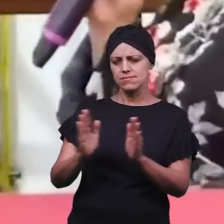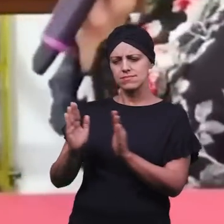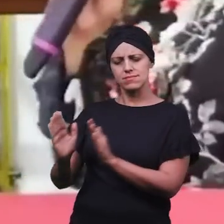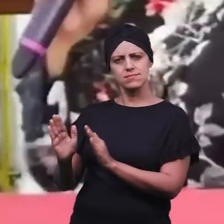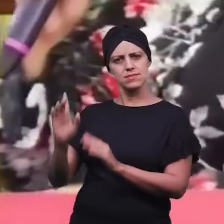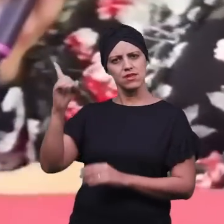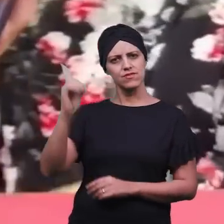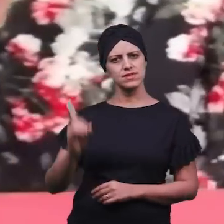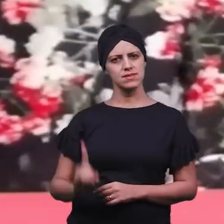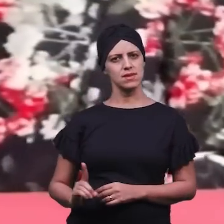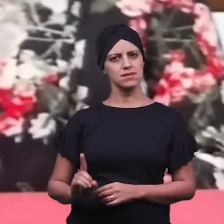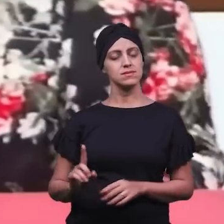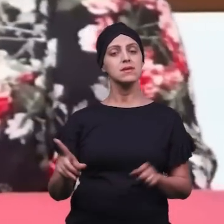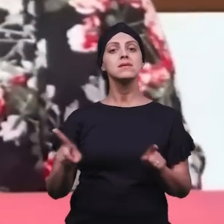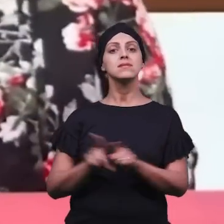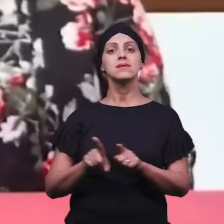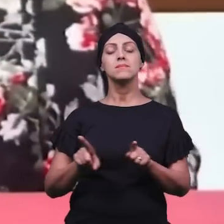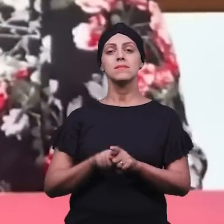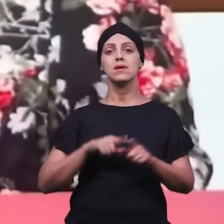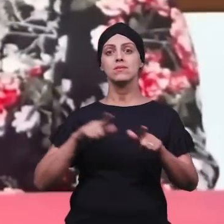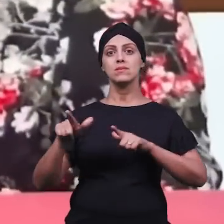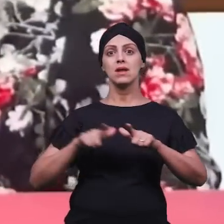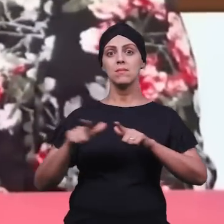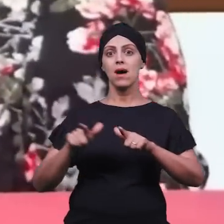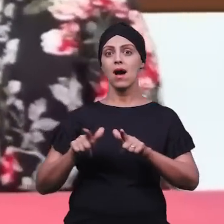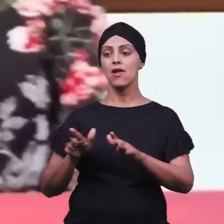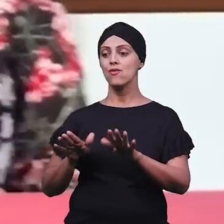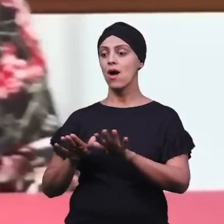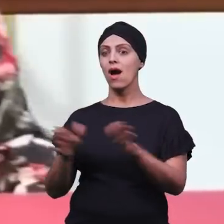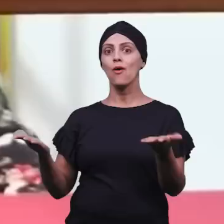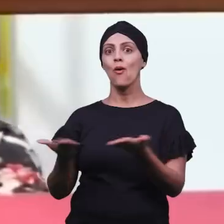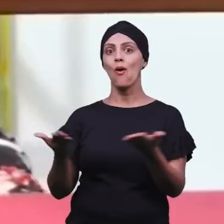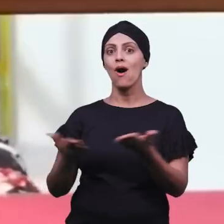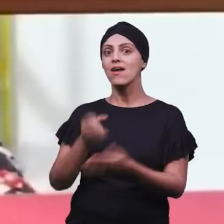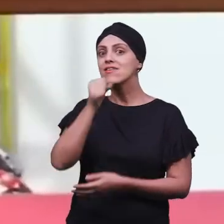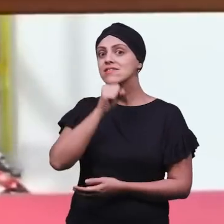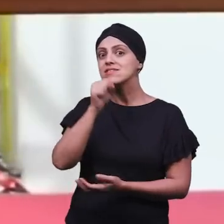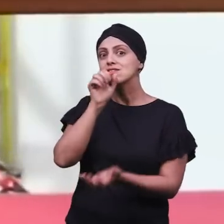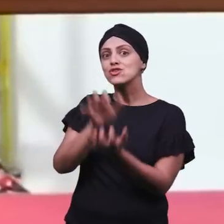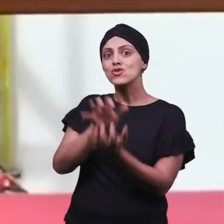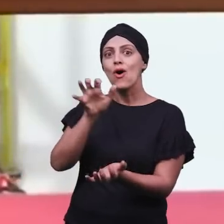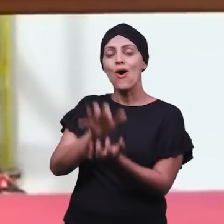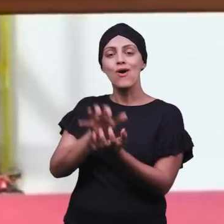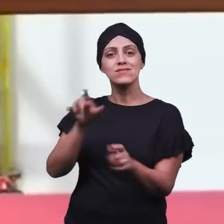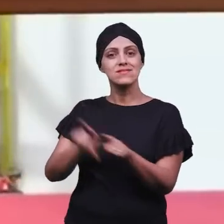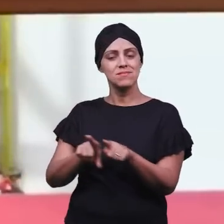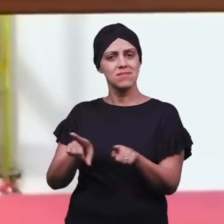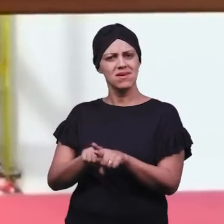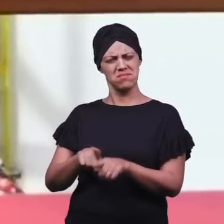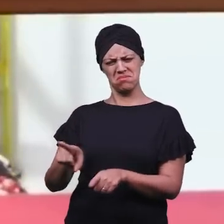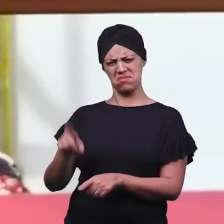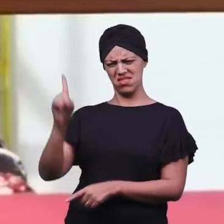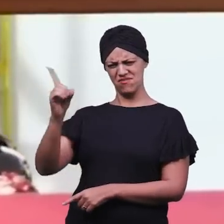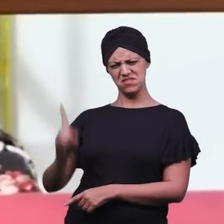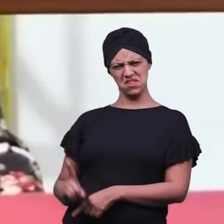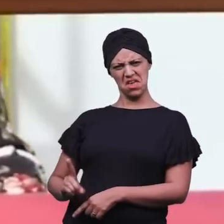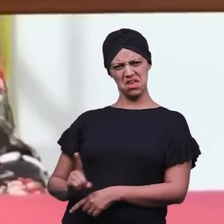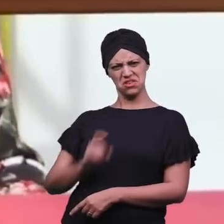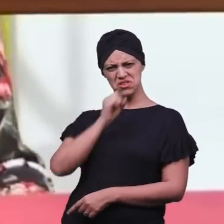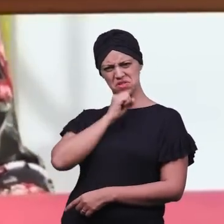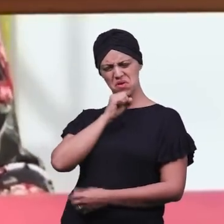transtornos, e também o trabalho se estendeu também aos idosos. Aí vamos perguntar assim, mas os idosos têm